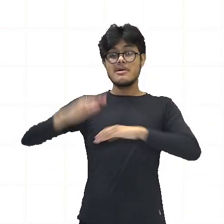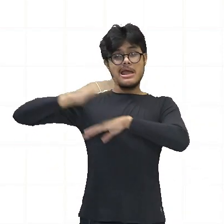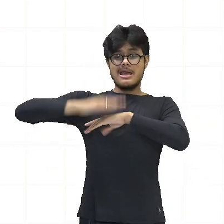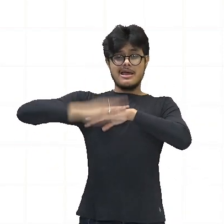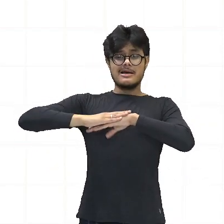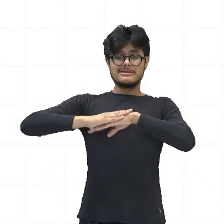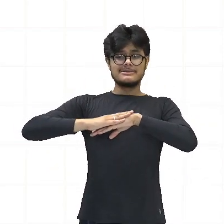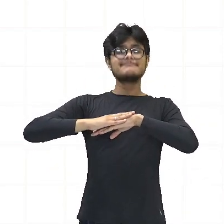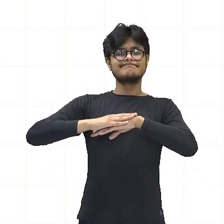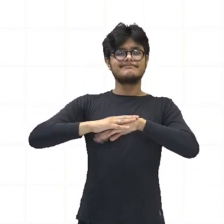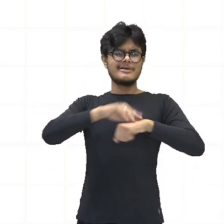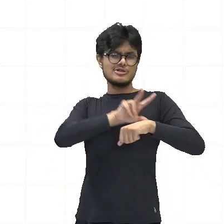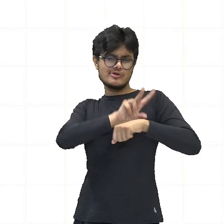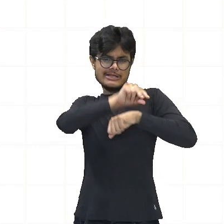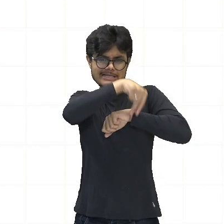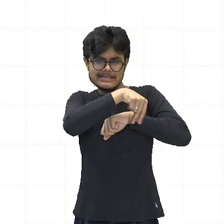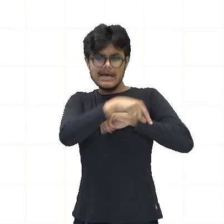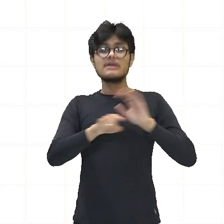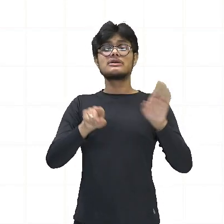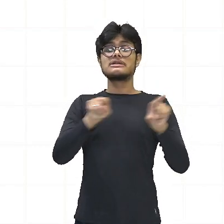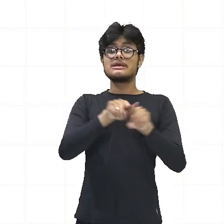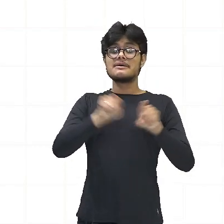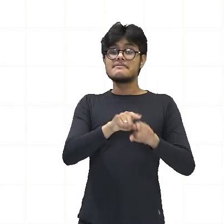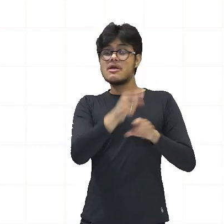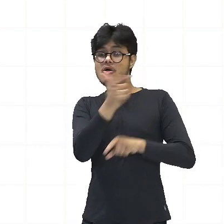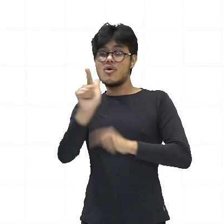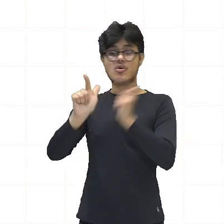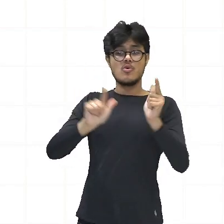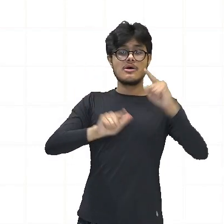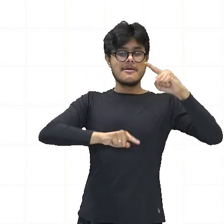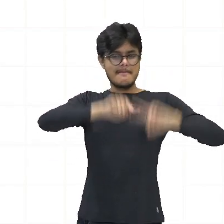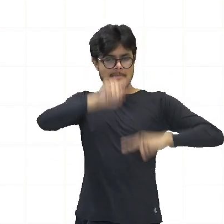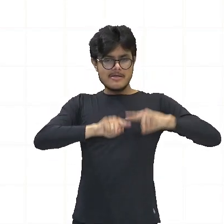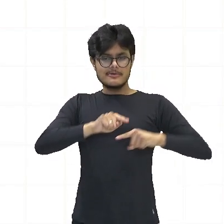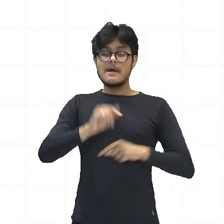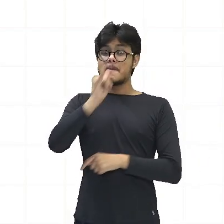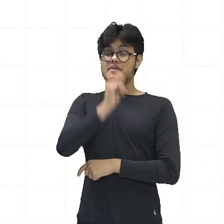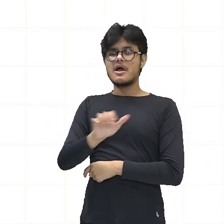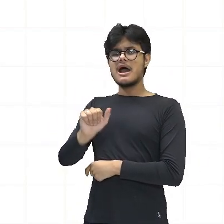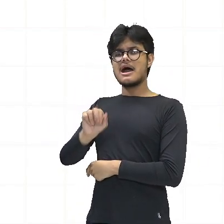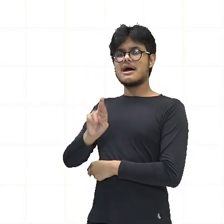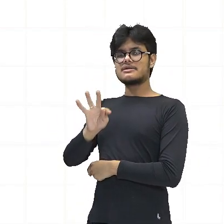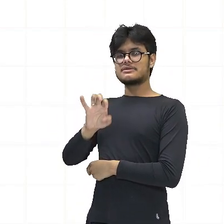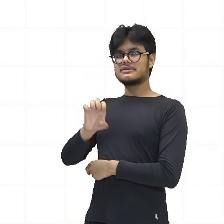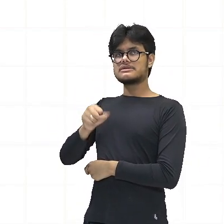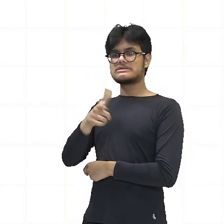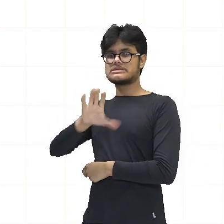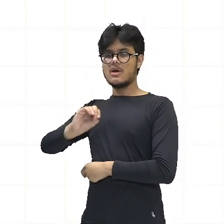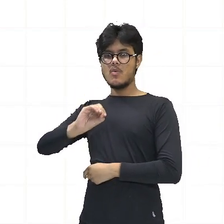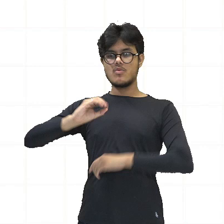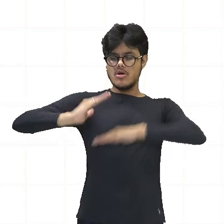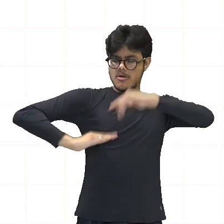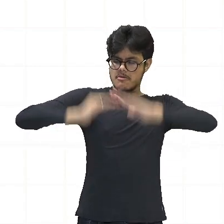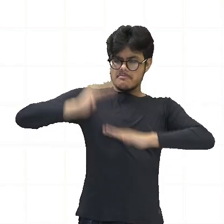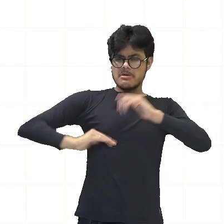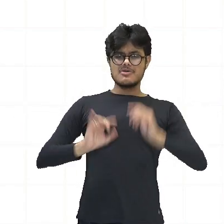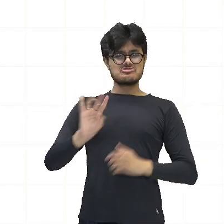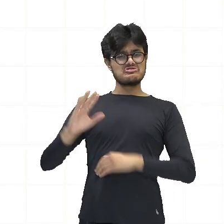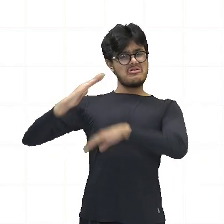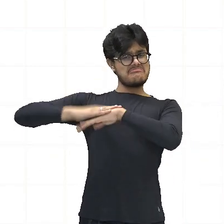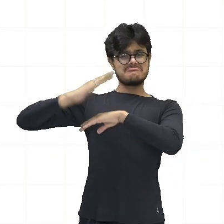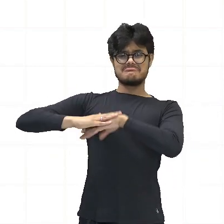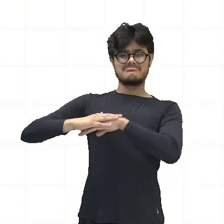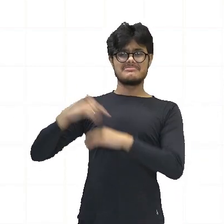principais formas de produção, né? No artesanato, o artesão, ele trabalhava sozinho,